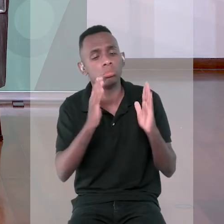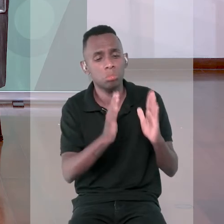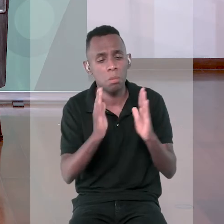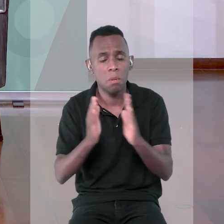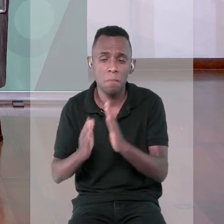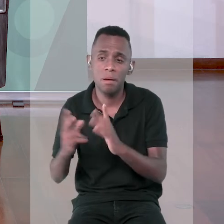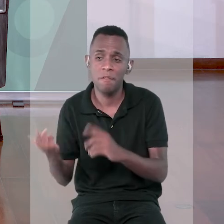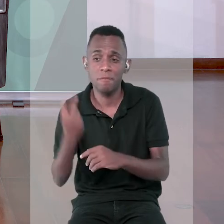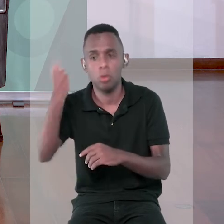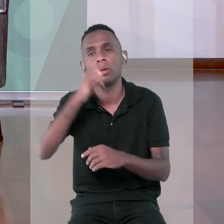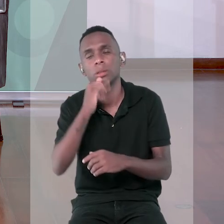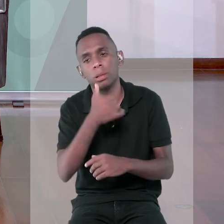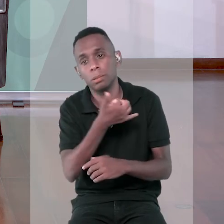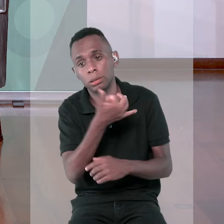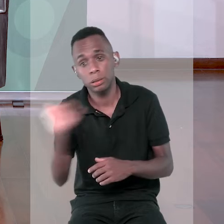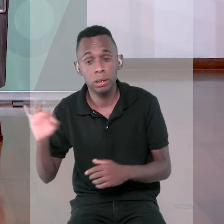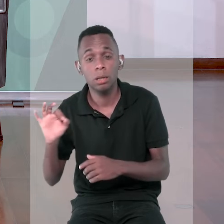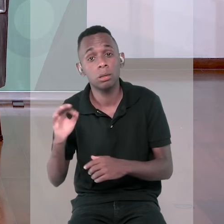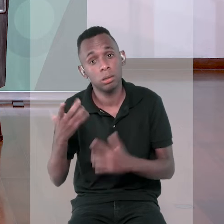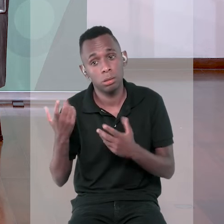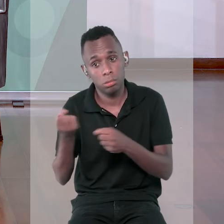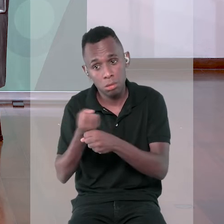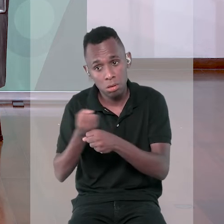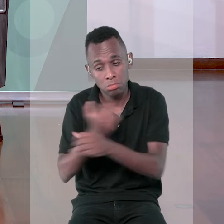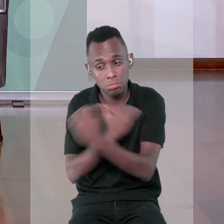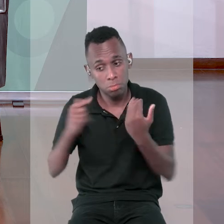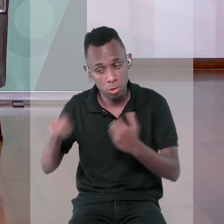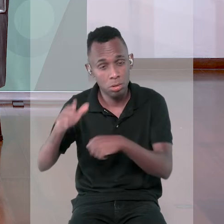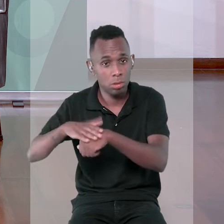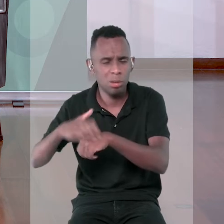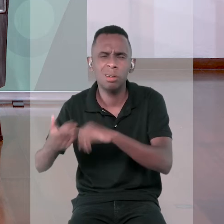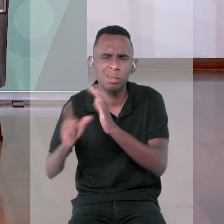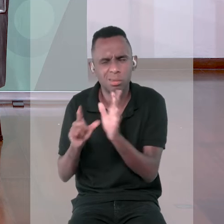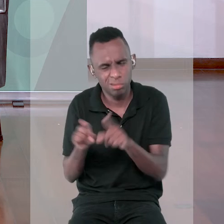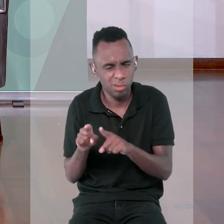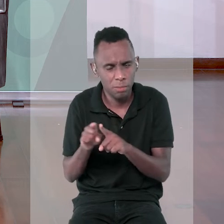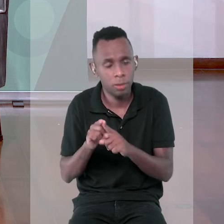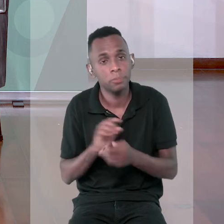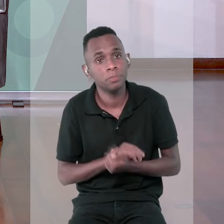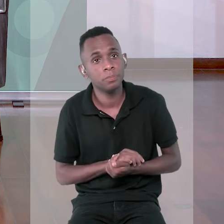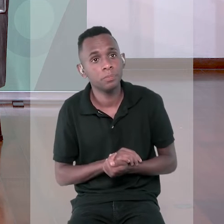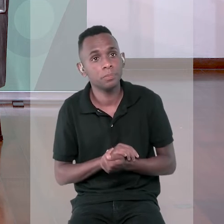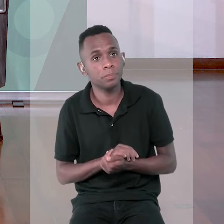Quando dá os 100 anos de morte da Maria Quitéria, até antes, na verdade,